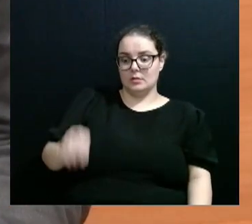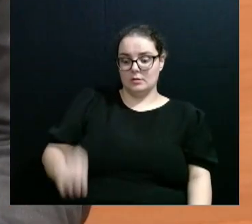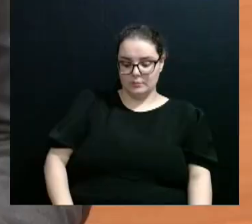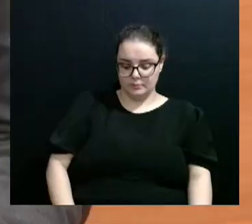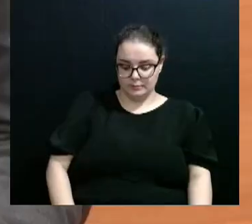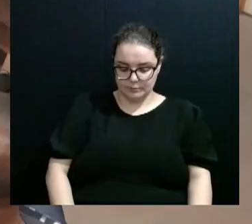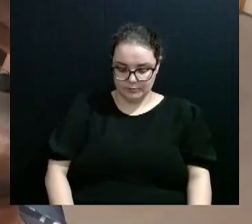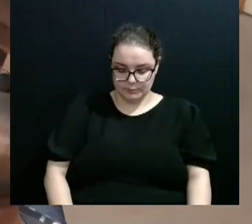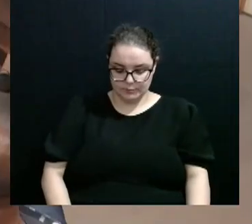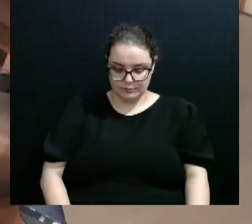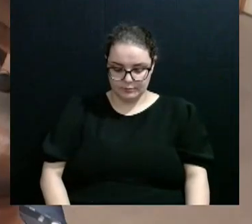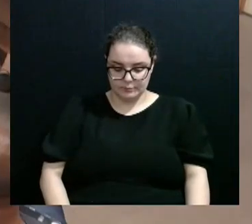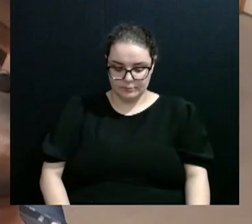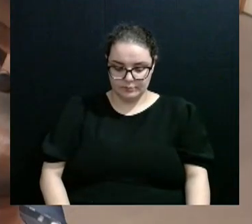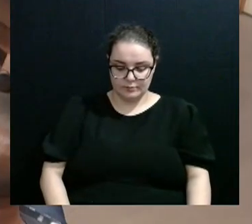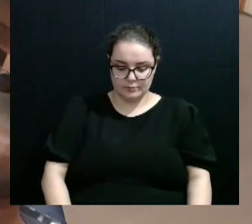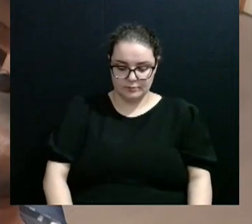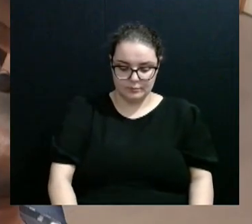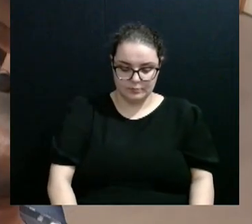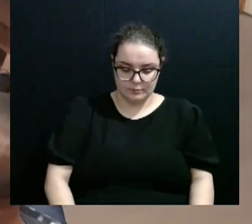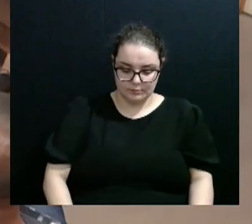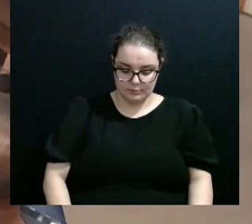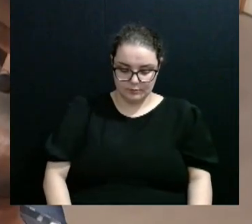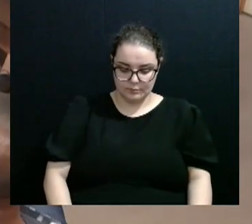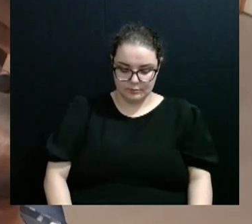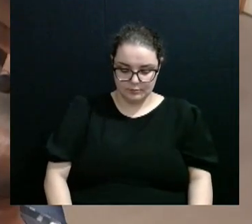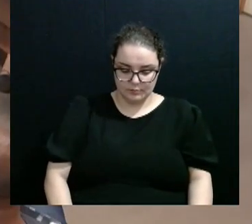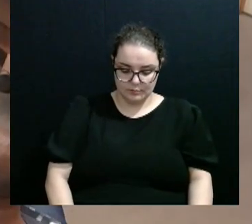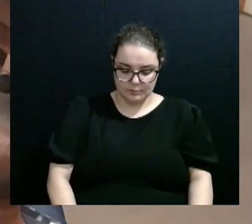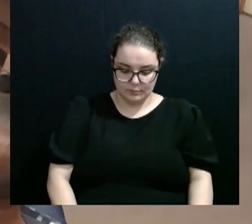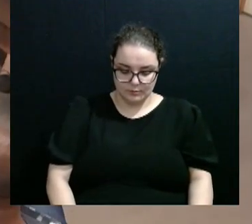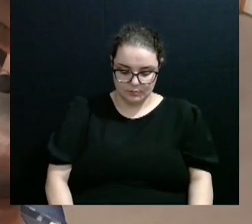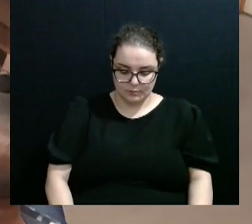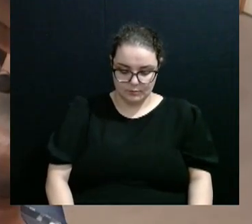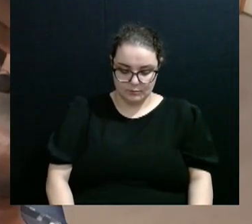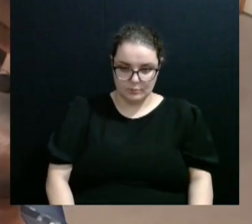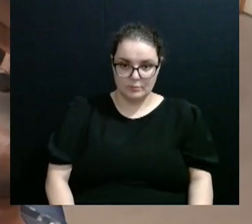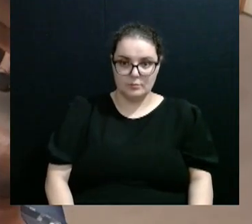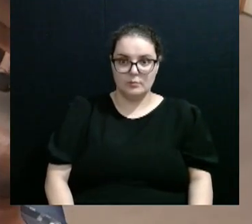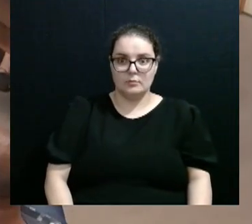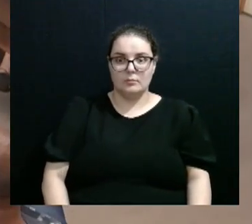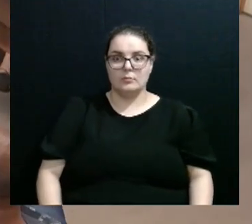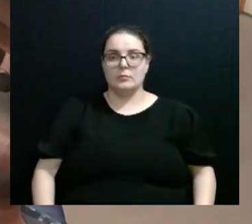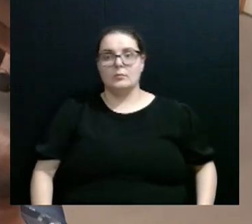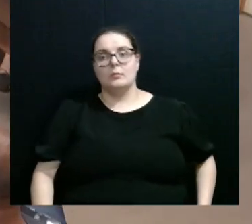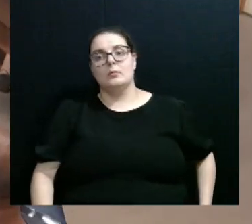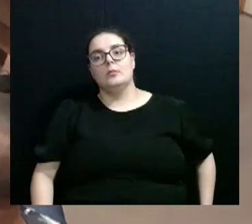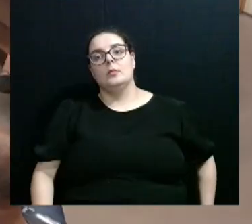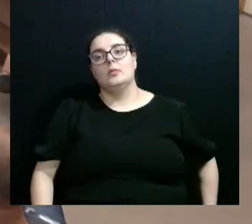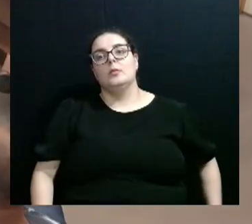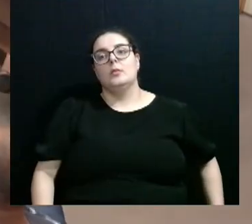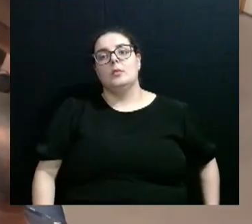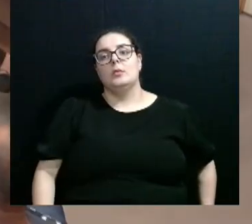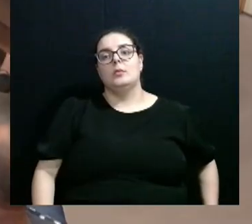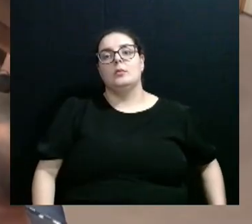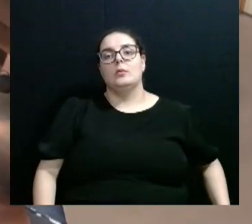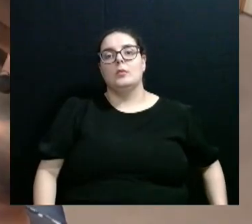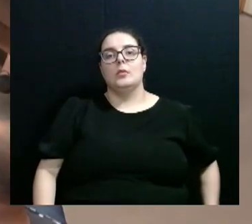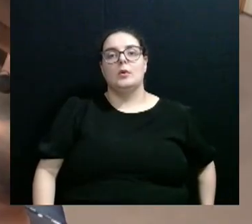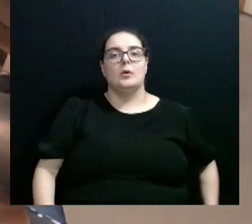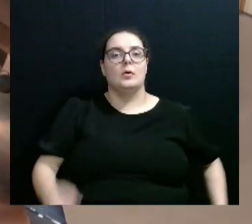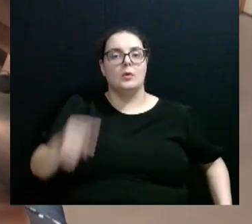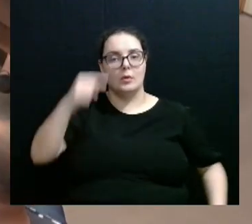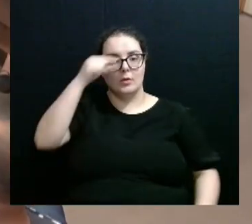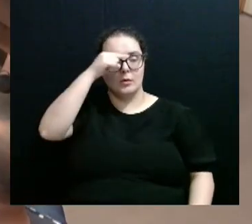um... Otto. É Otto ou Otto, você falou? Otto. Que às vezes é o outro. Otto aí, secretária. Eu